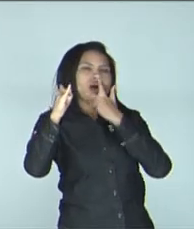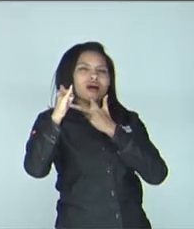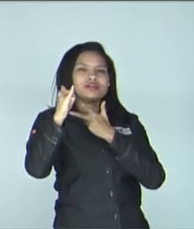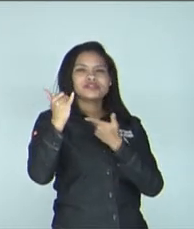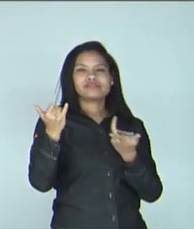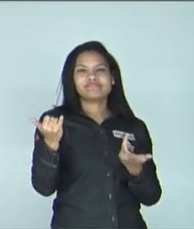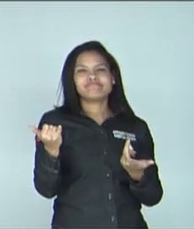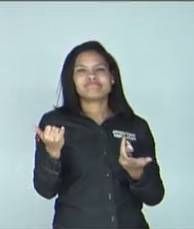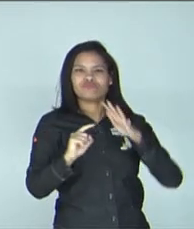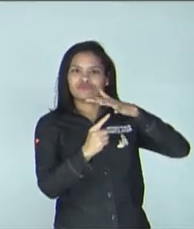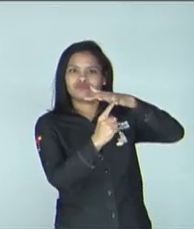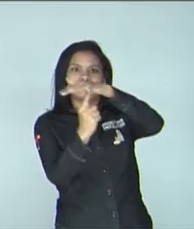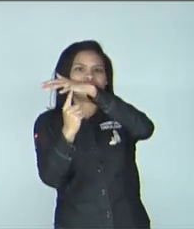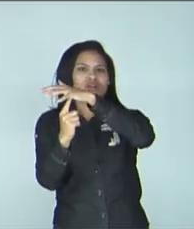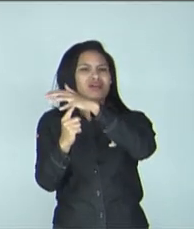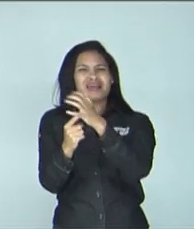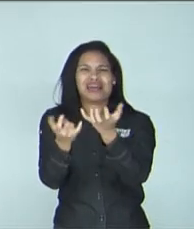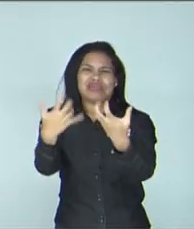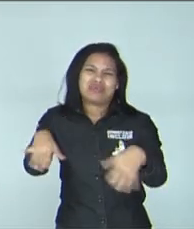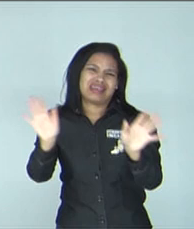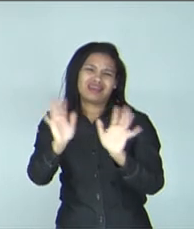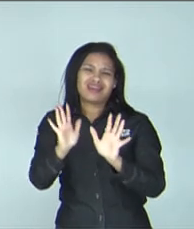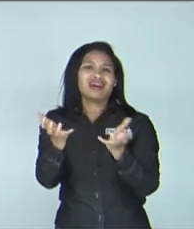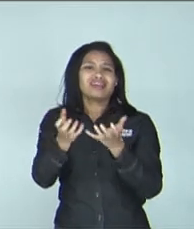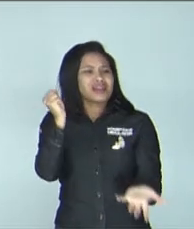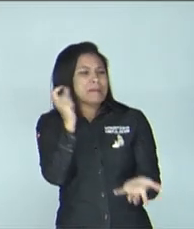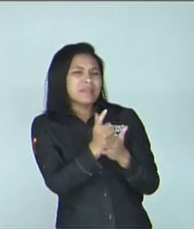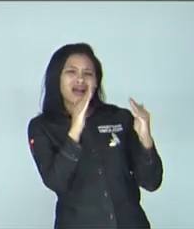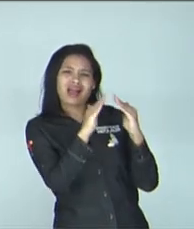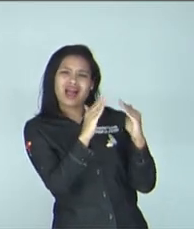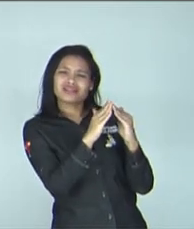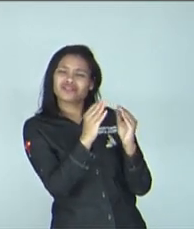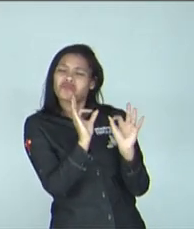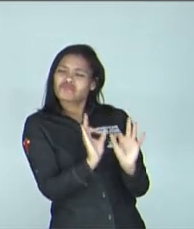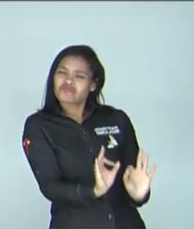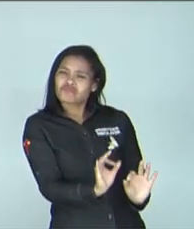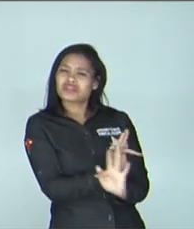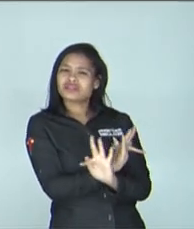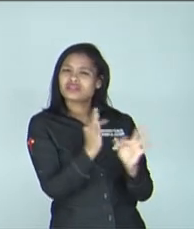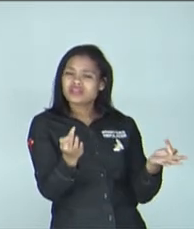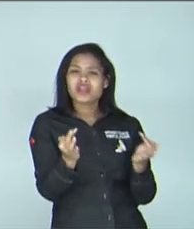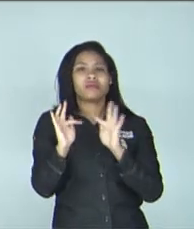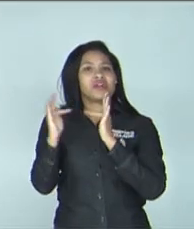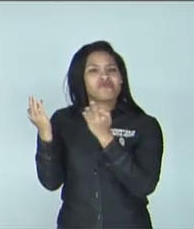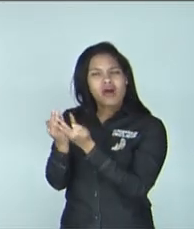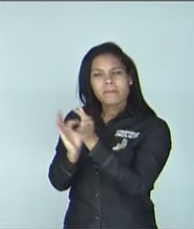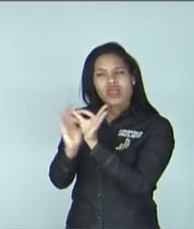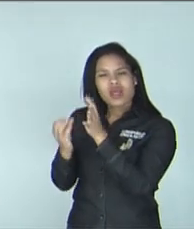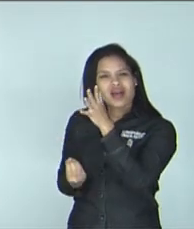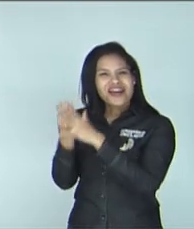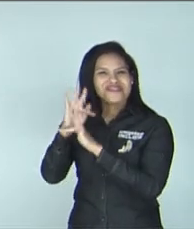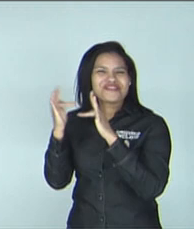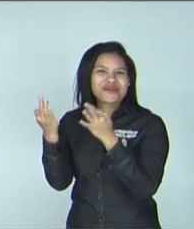a gente queria ter uma vida boa gente queria comprar nossa casinha tem condições que tem uma família estruturada os sonhos